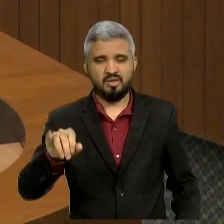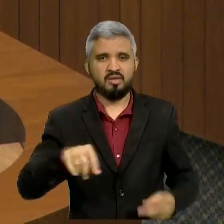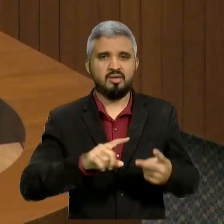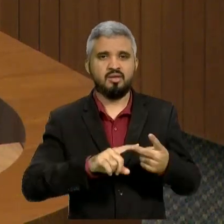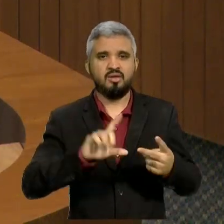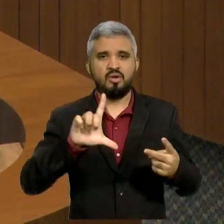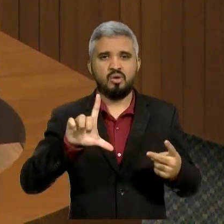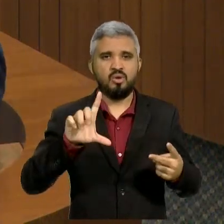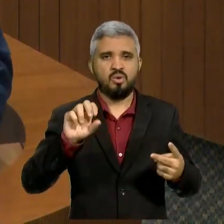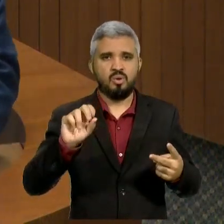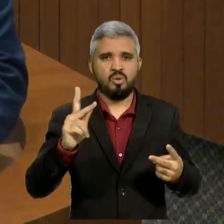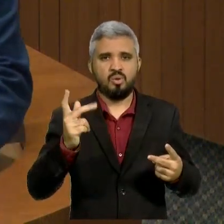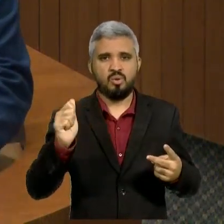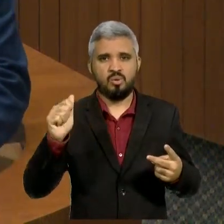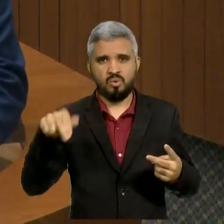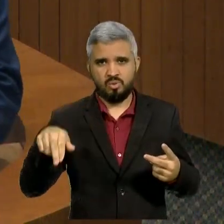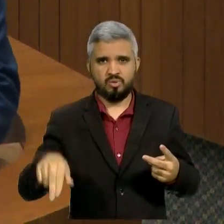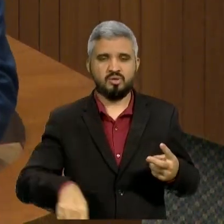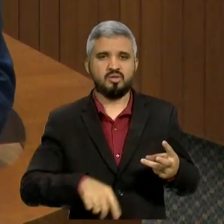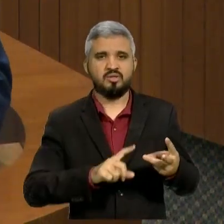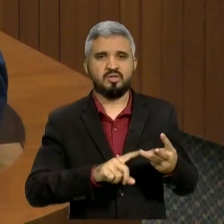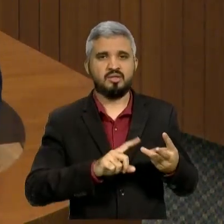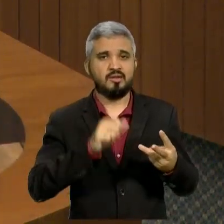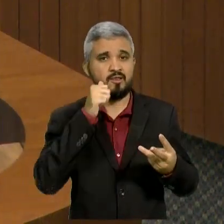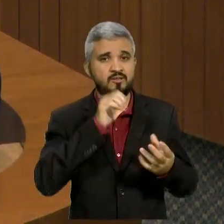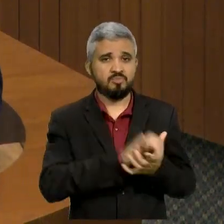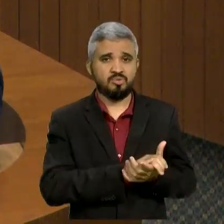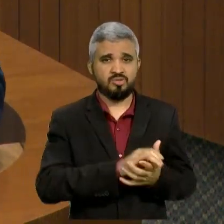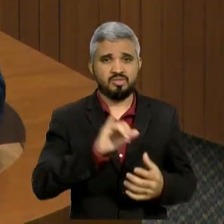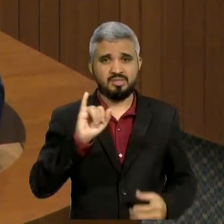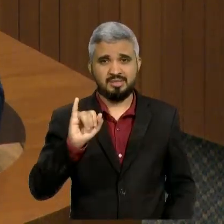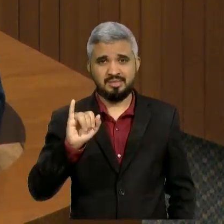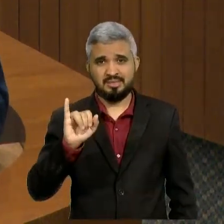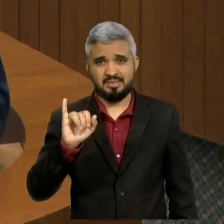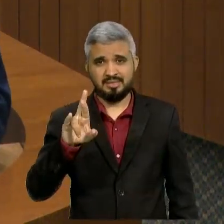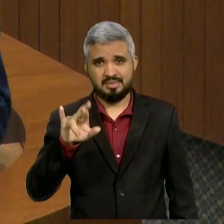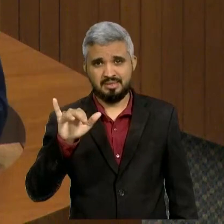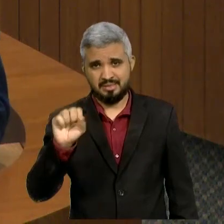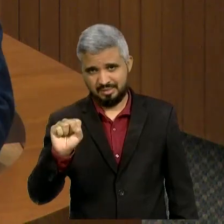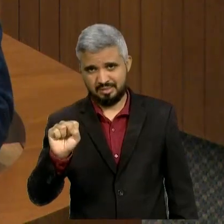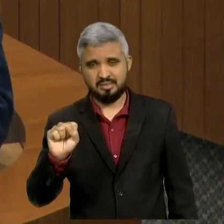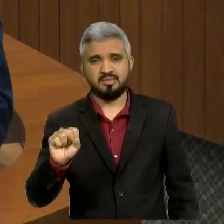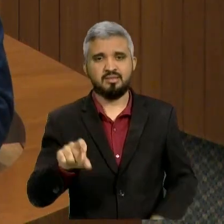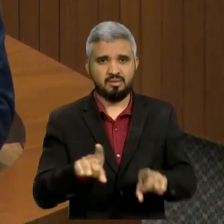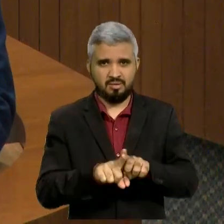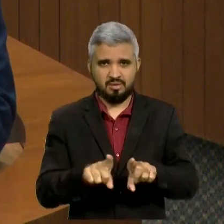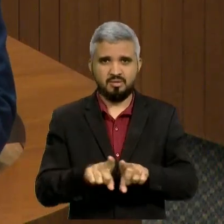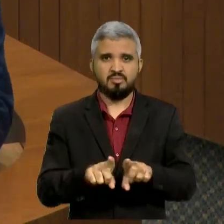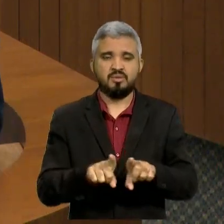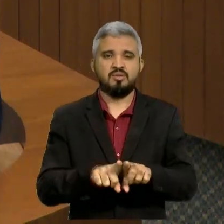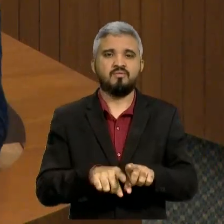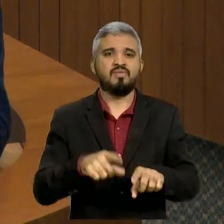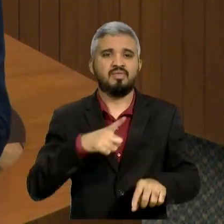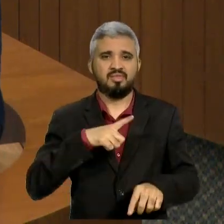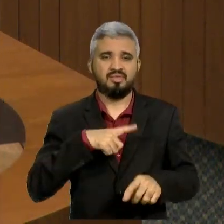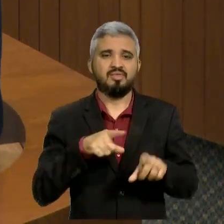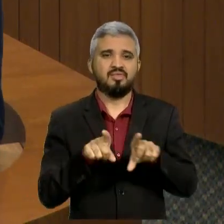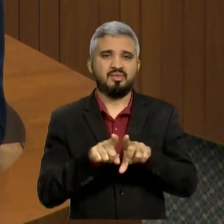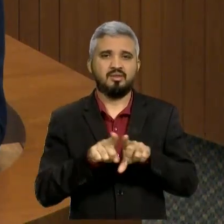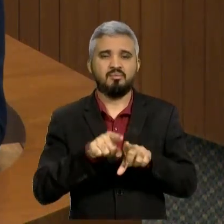esposa Iris para ajudar também a minha a minha gratidão a endoscopias que é um exame de alto custo que as